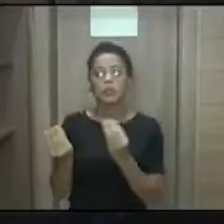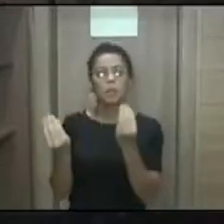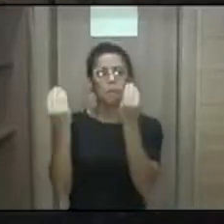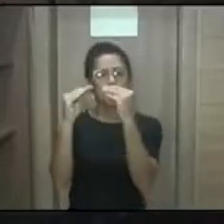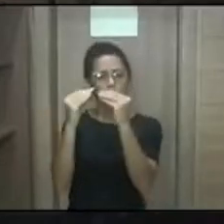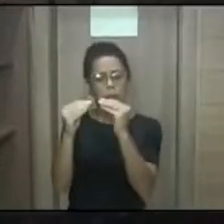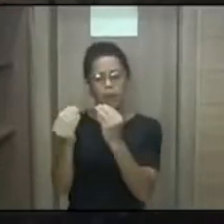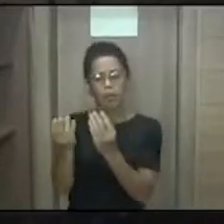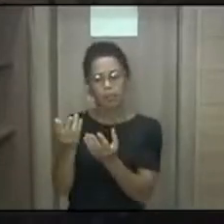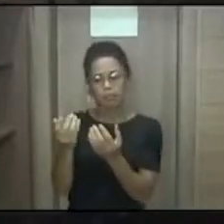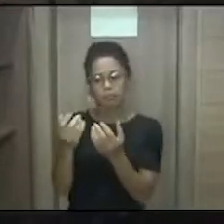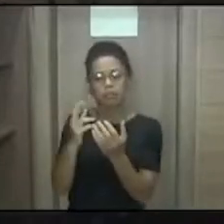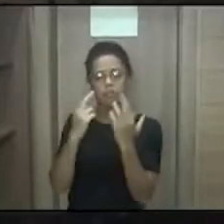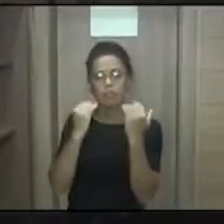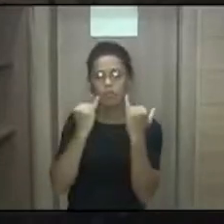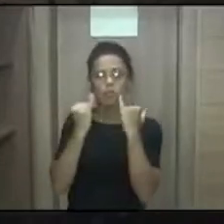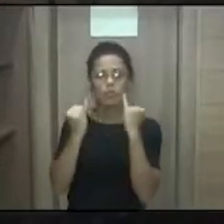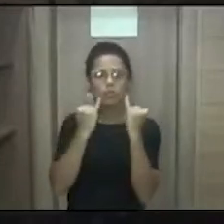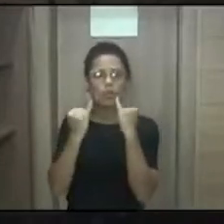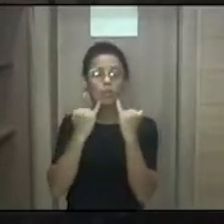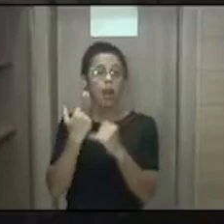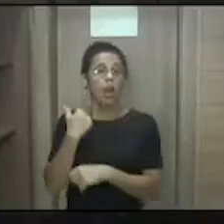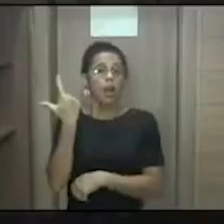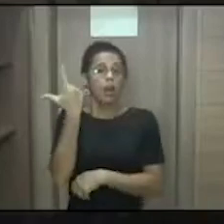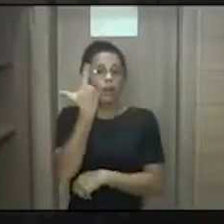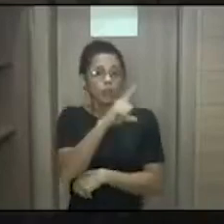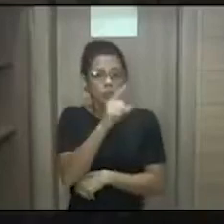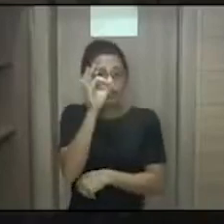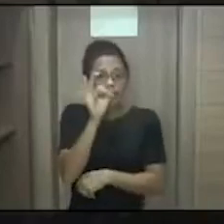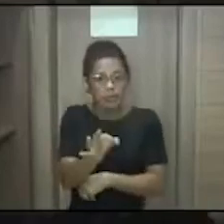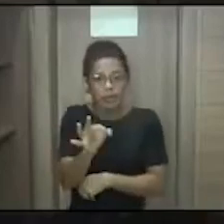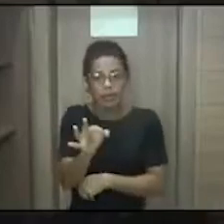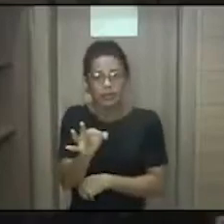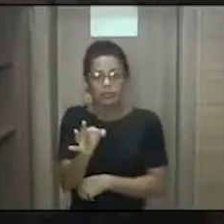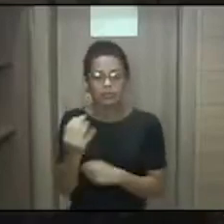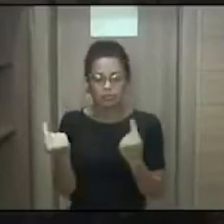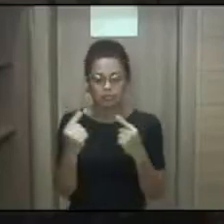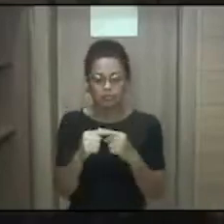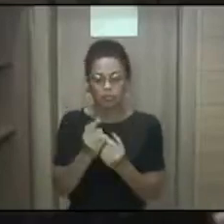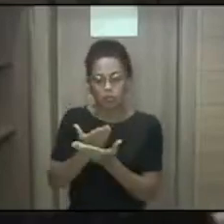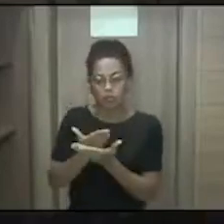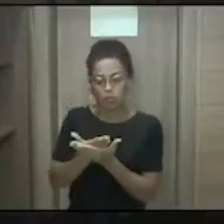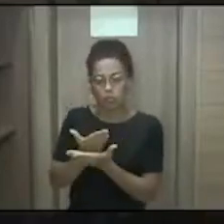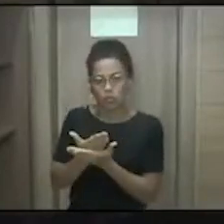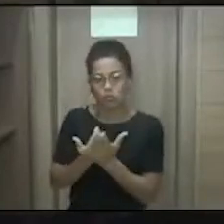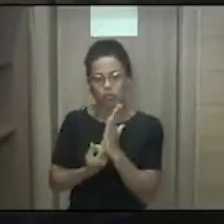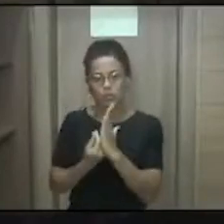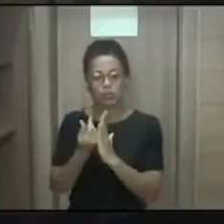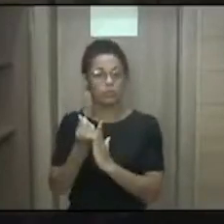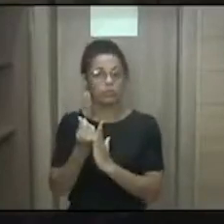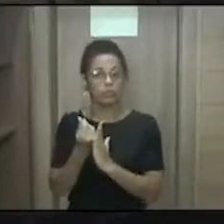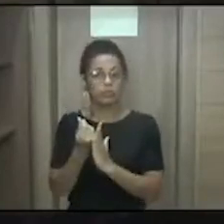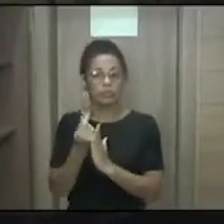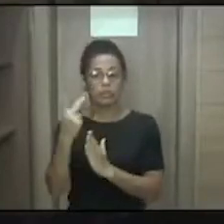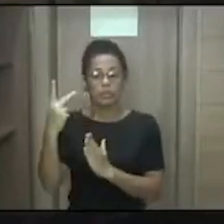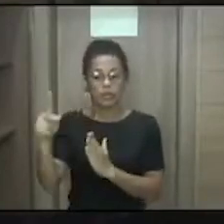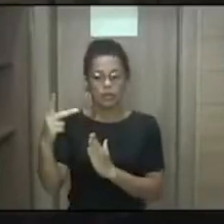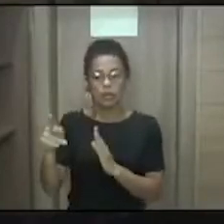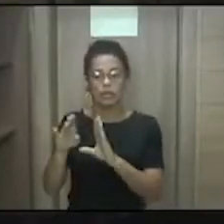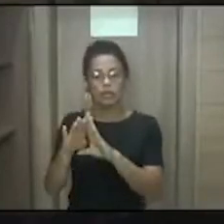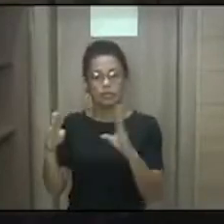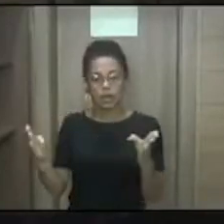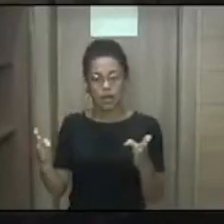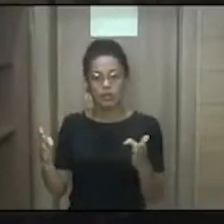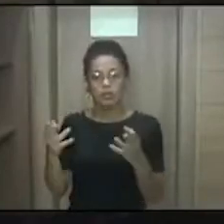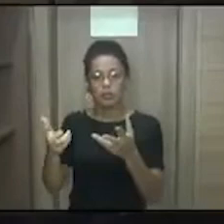conseguir metodologicamente garantir informações necessárias para o estudo de custo. Então, eles abrem as portas, eles nos